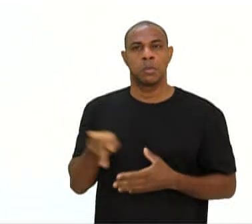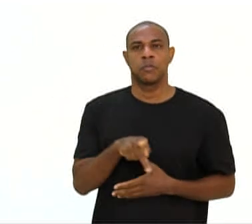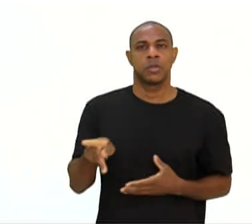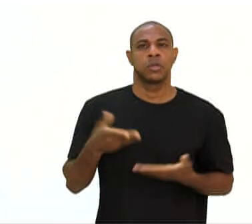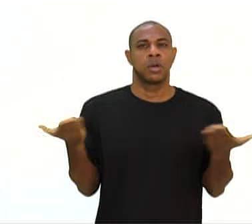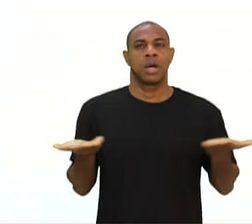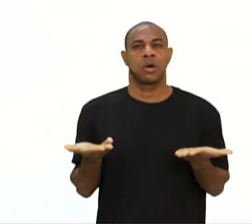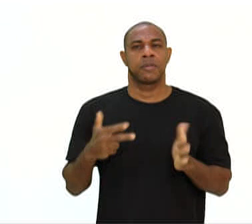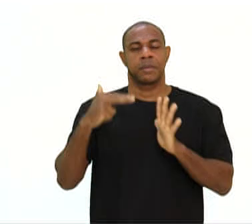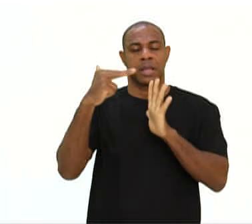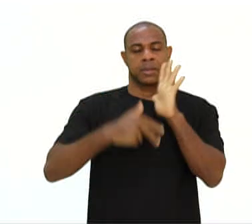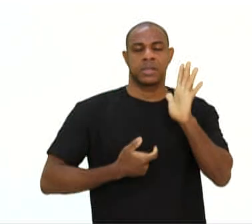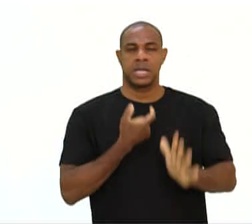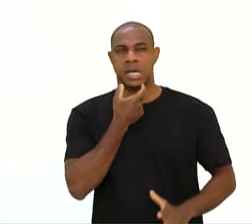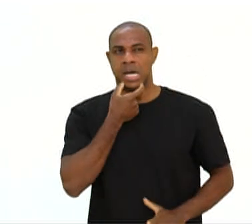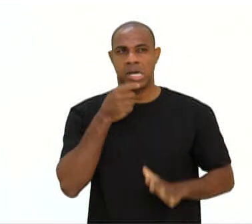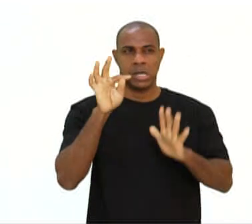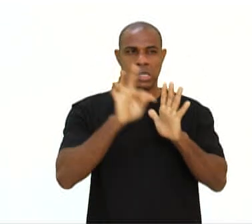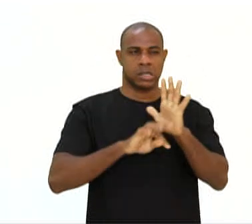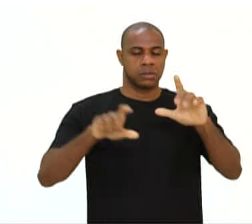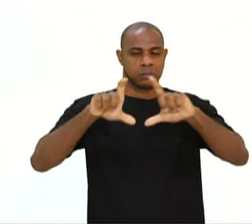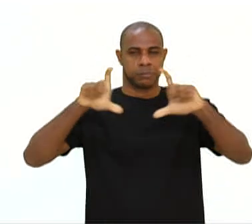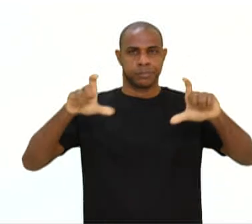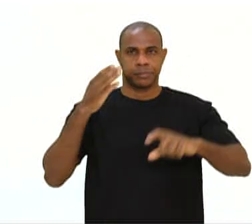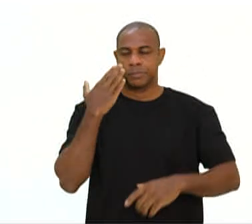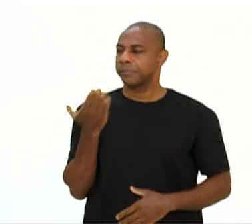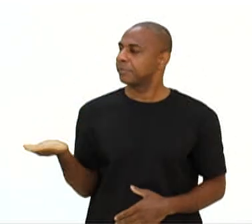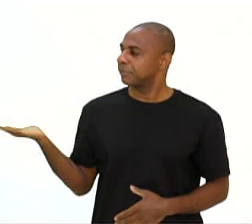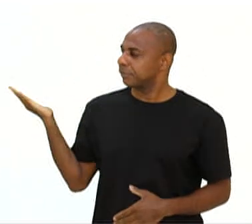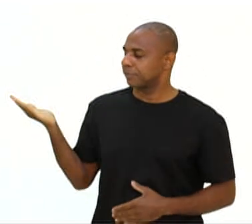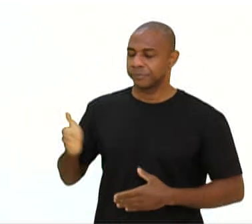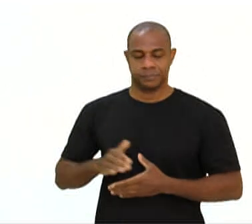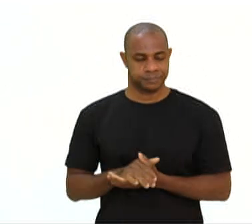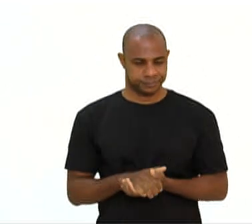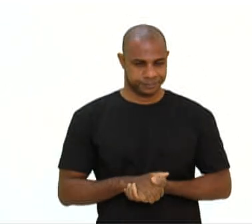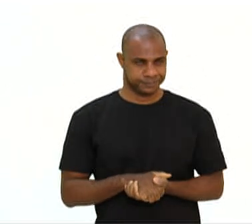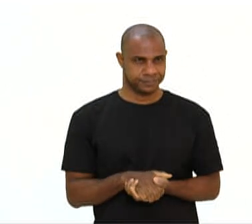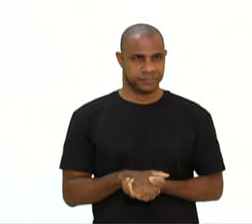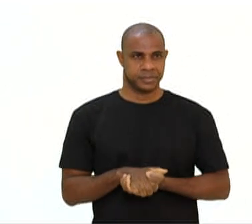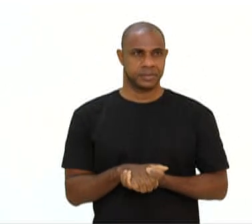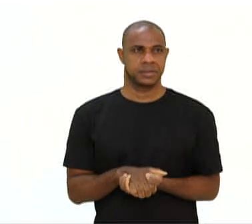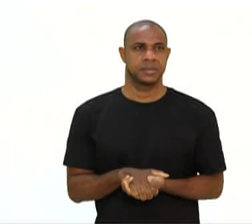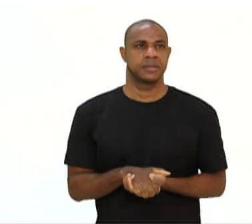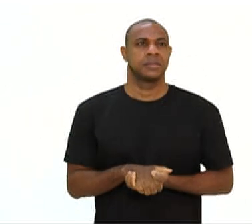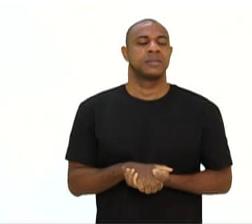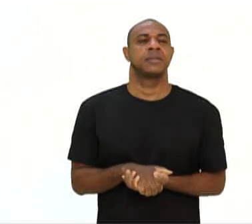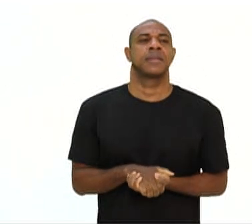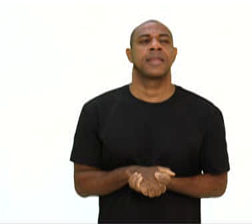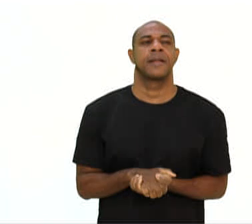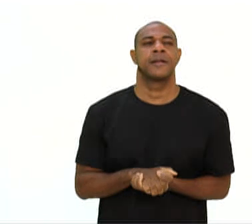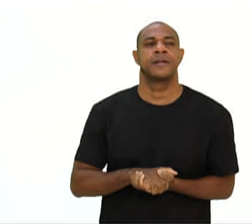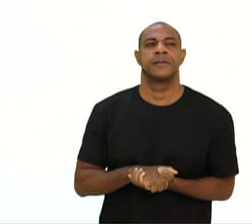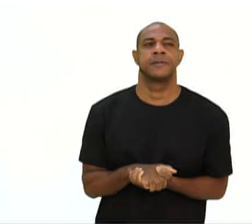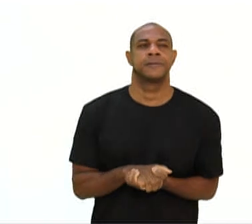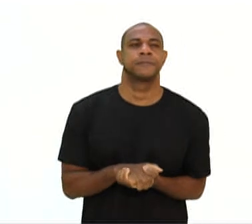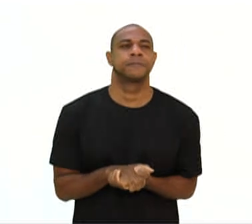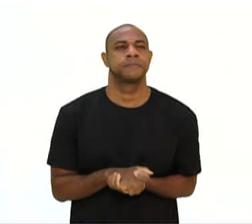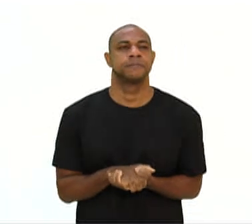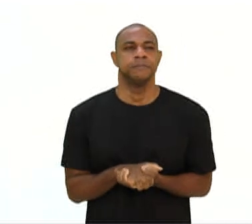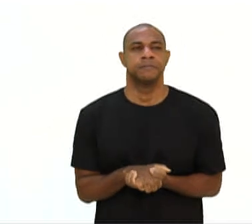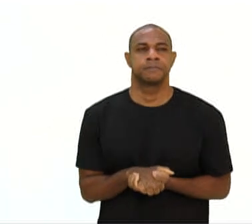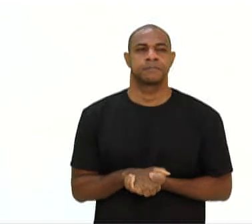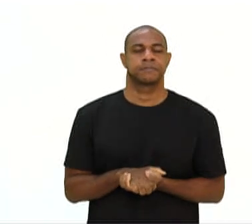the fourth Thursday of November. It's sometimes called American Thanksgiving outside the United